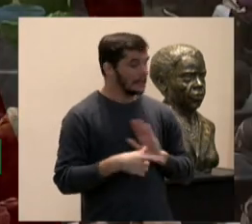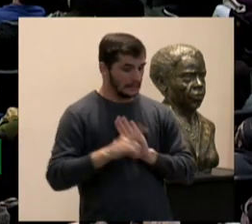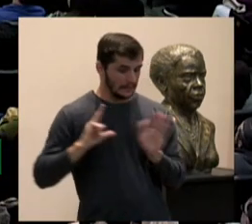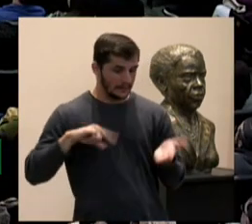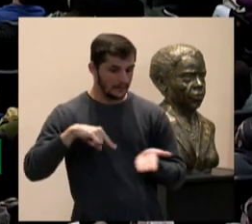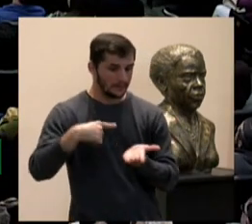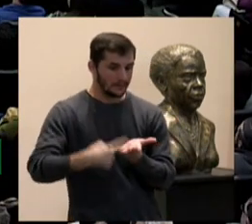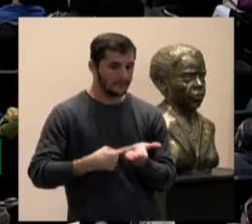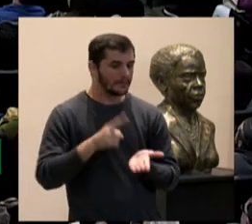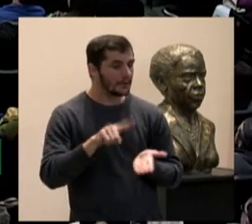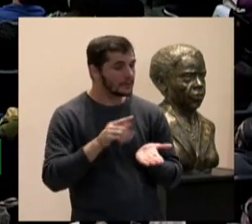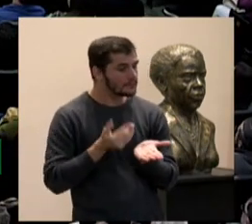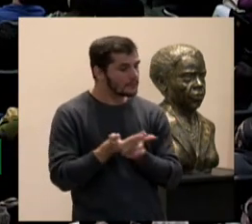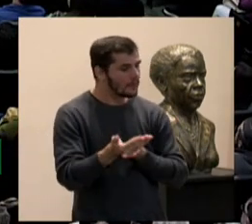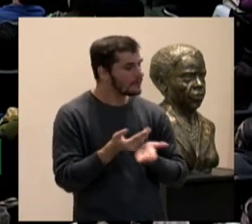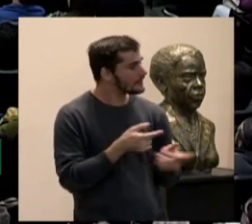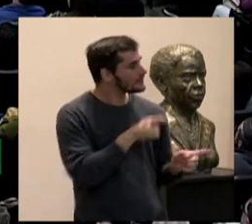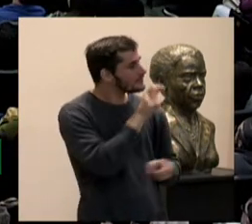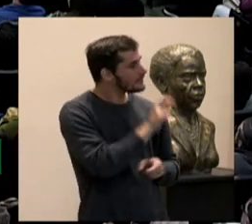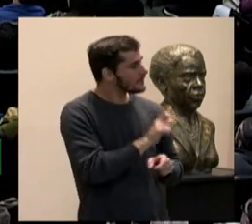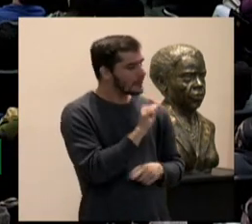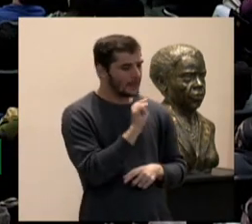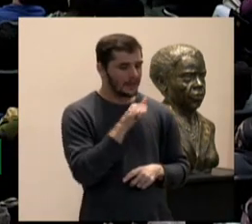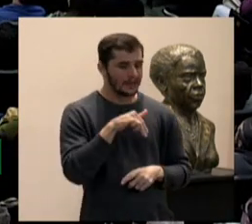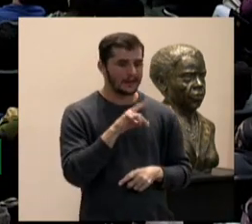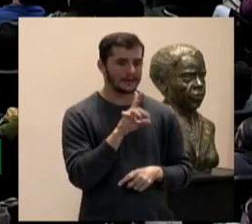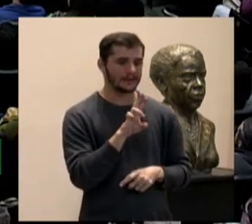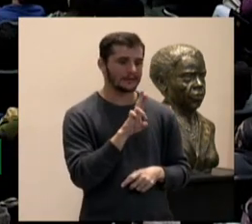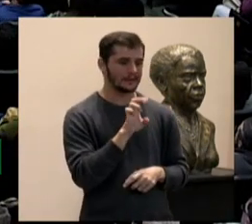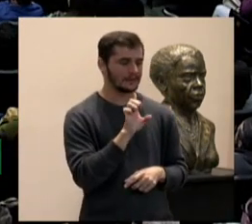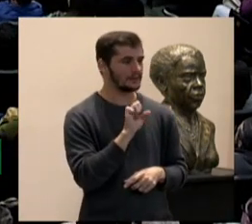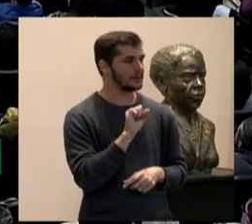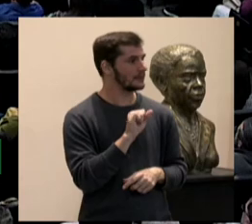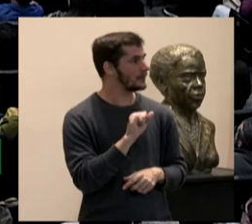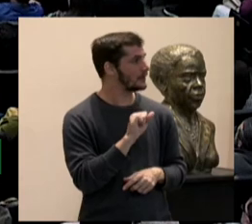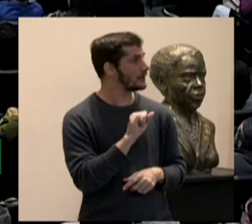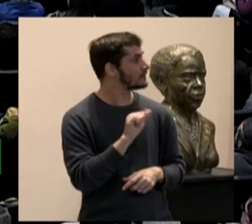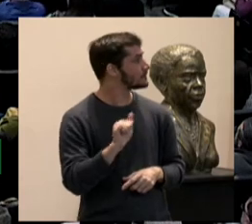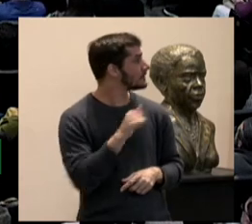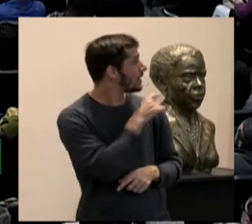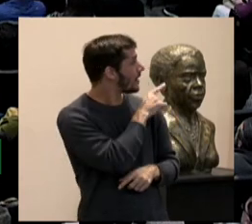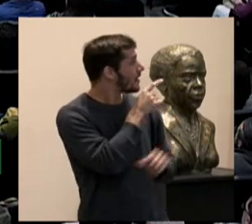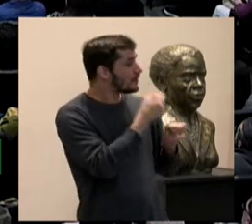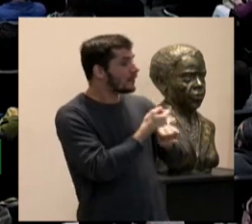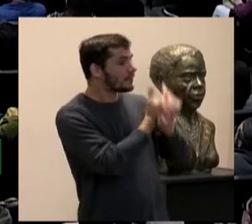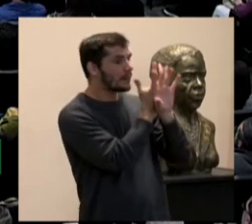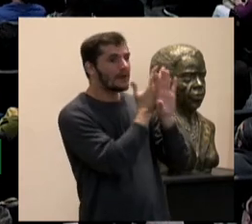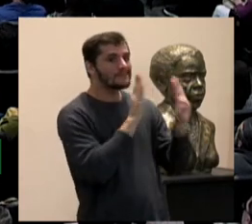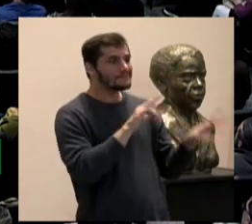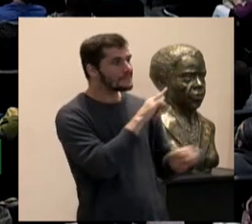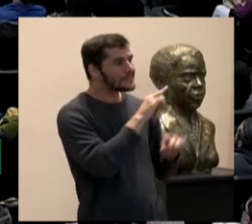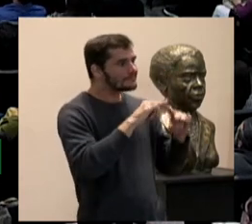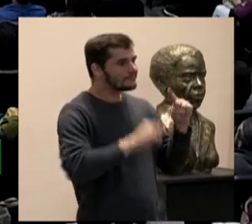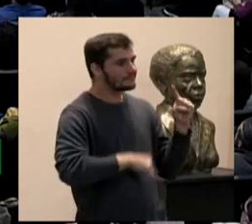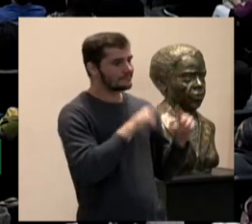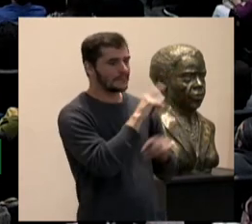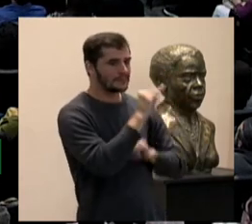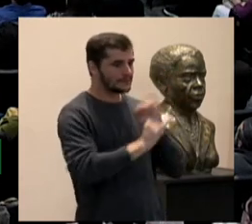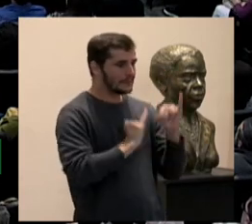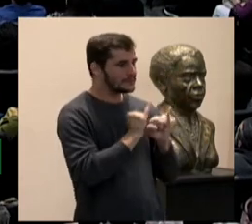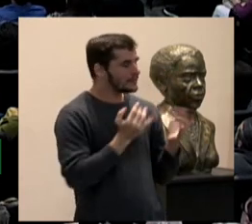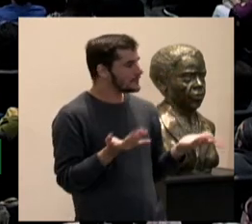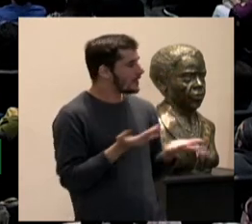inicialmente de começar com a professora Andresa, que estaria online, mas teve algum probleminha de conexão. Então, a gente pode começar com